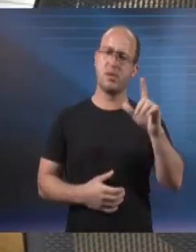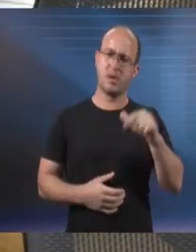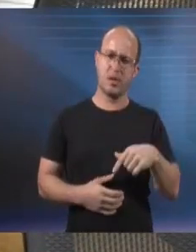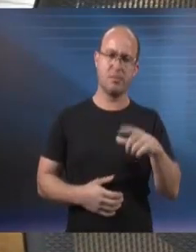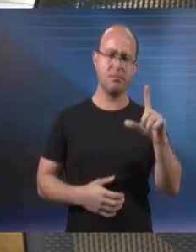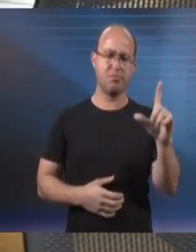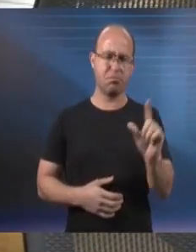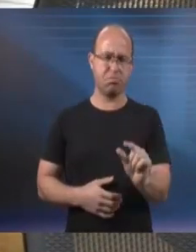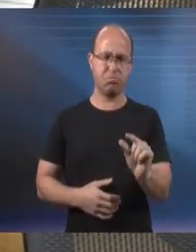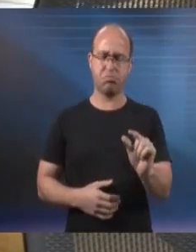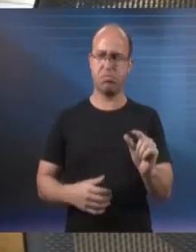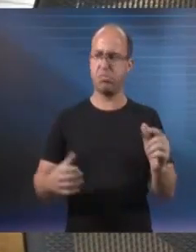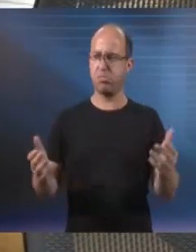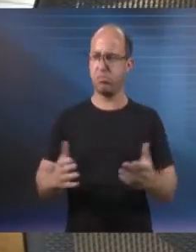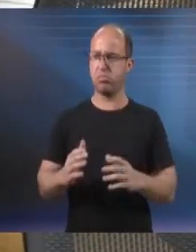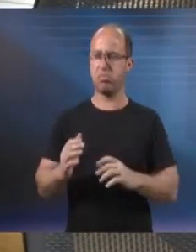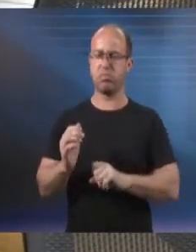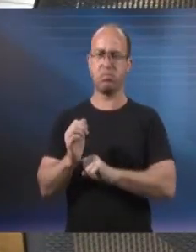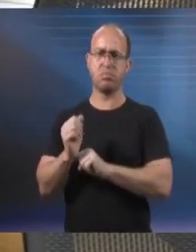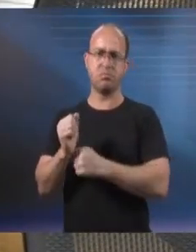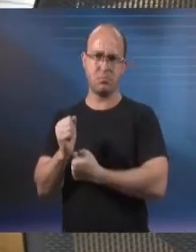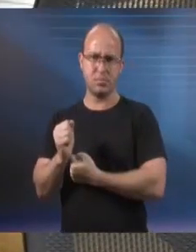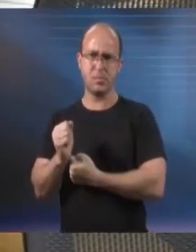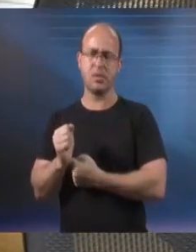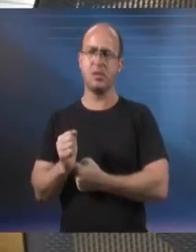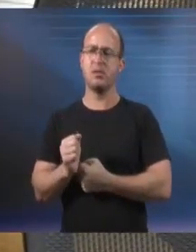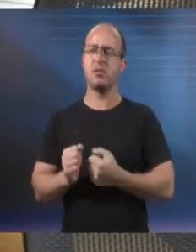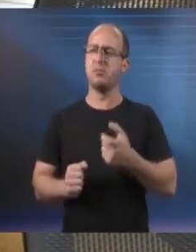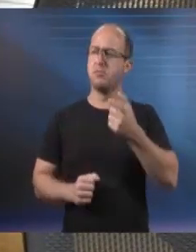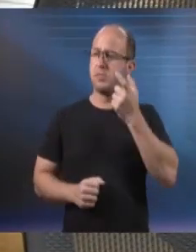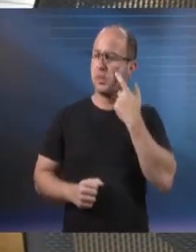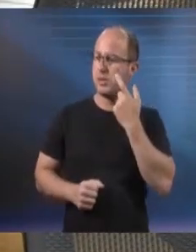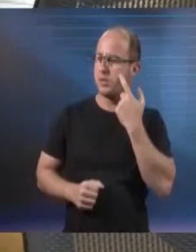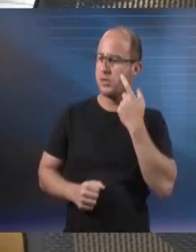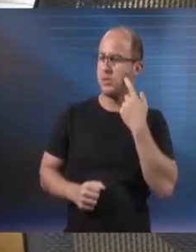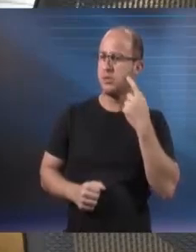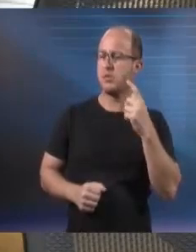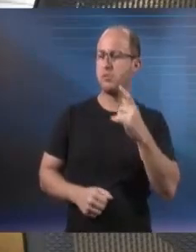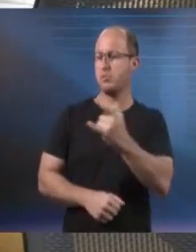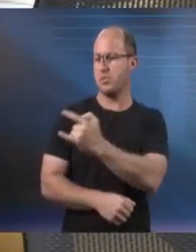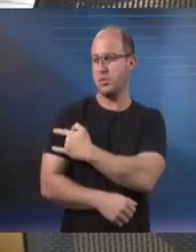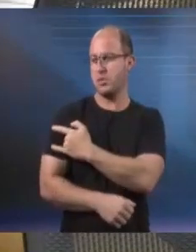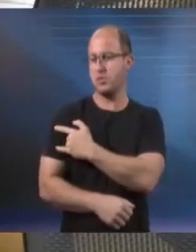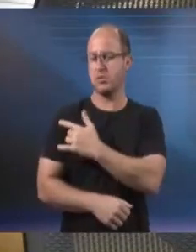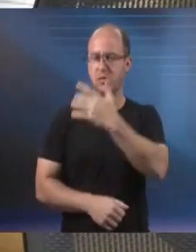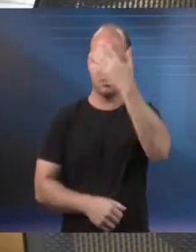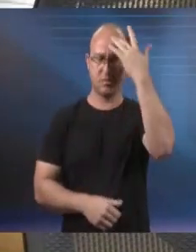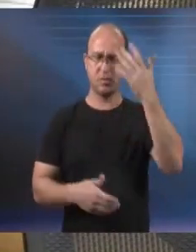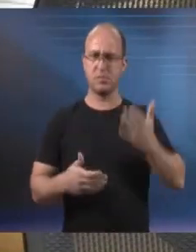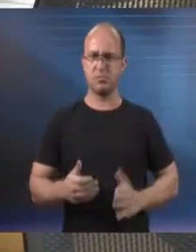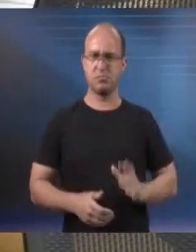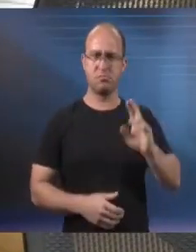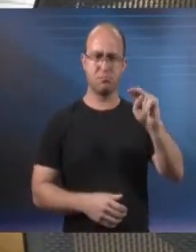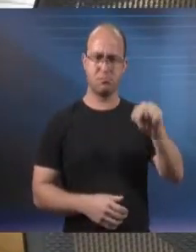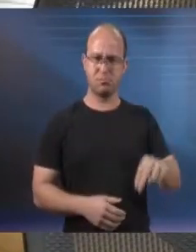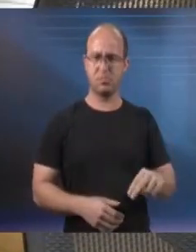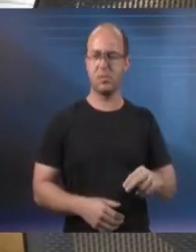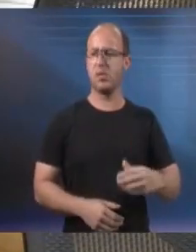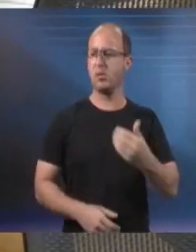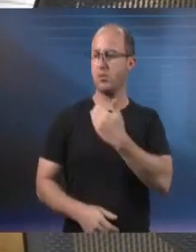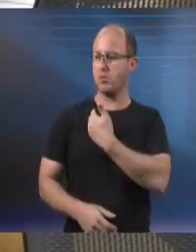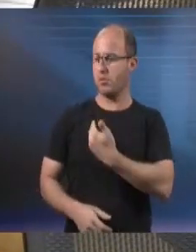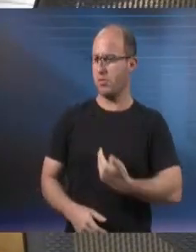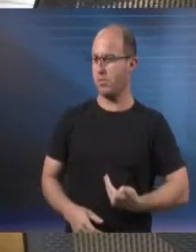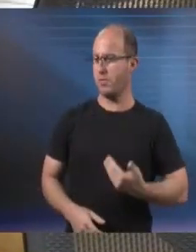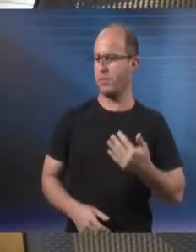pouco, foi contingenciado. Prestem atenção, potiguares e norte rio-grandense. O governo